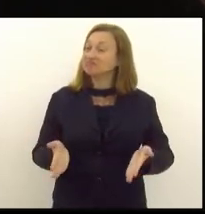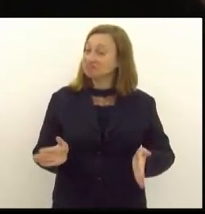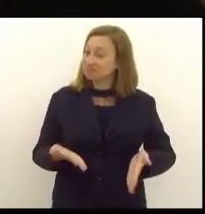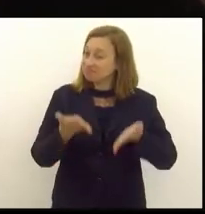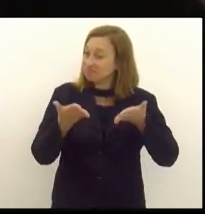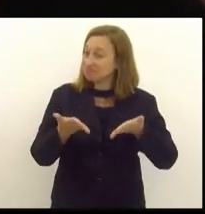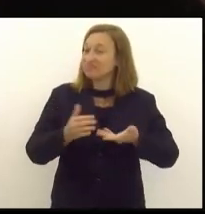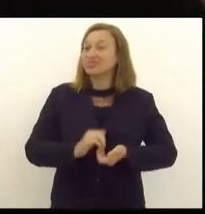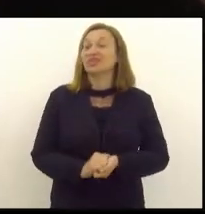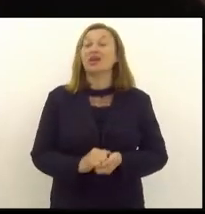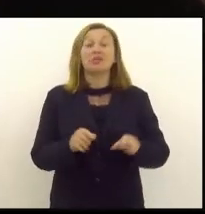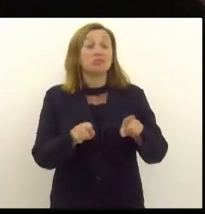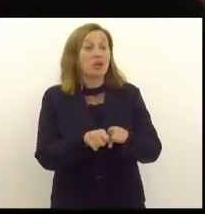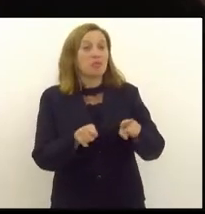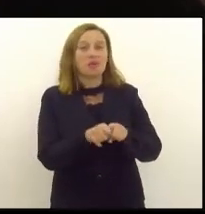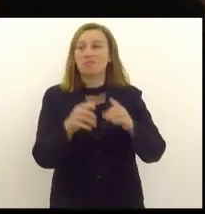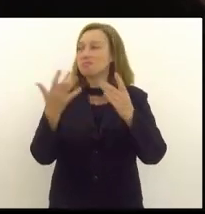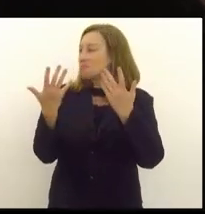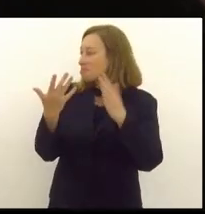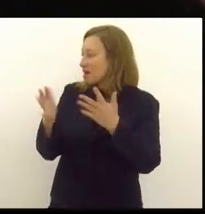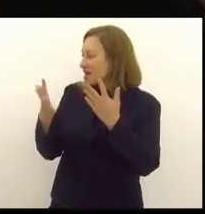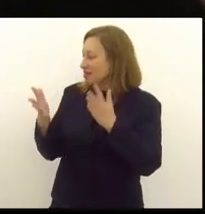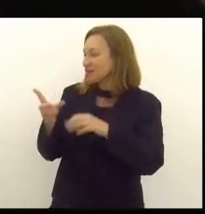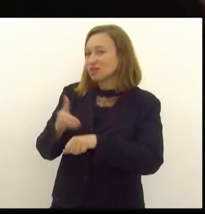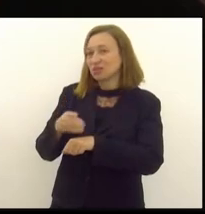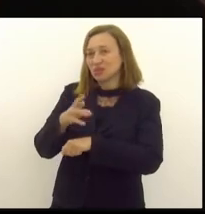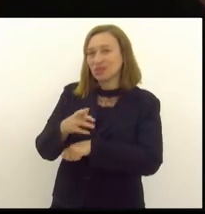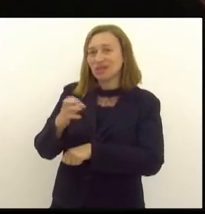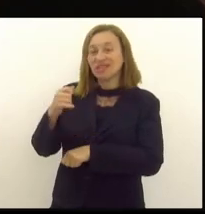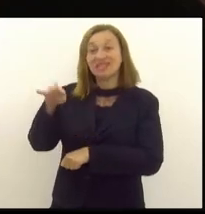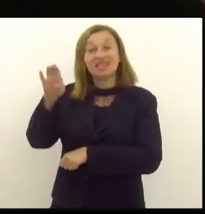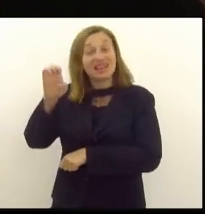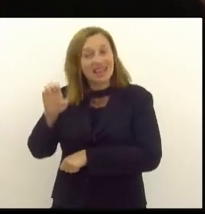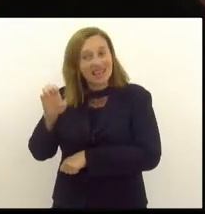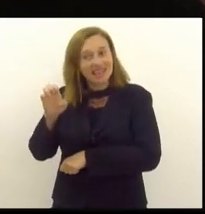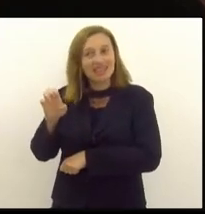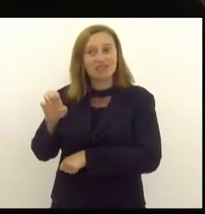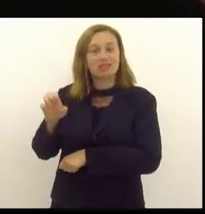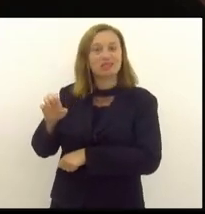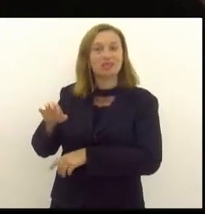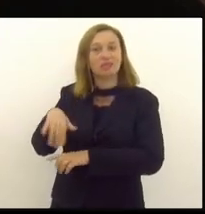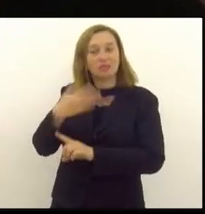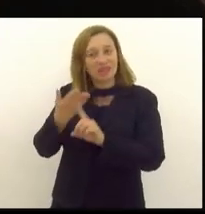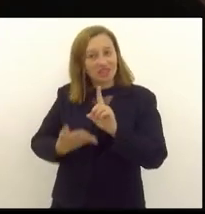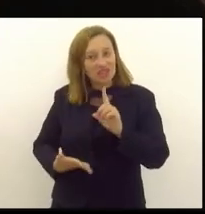assim como parabenizo a doutora Sirlene como homenageada.